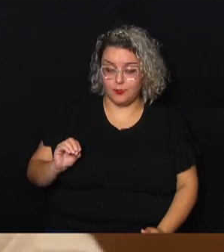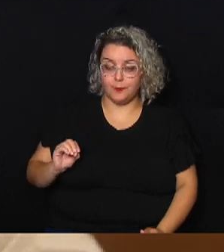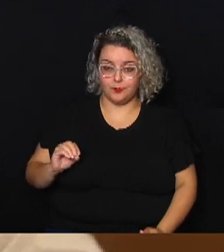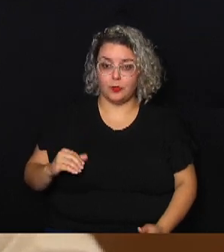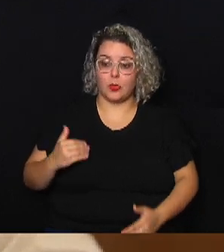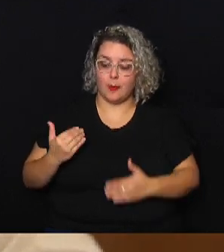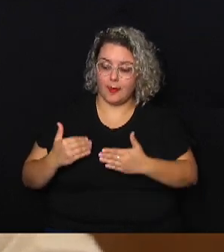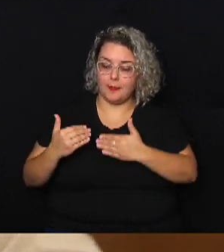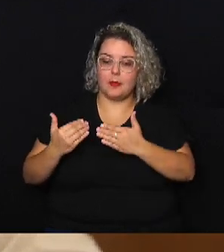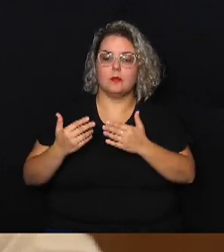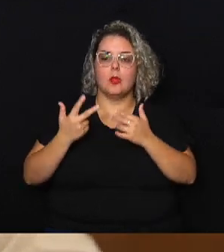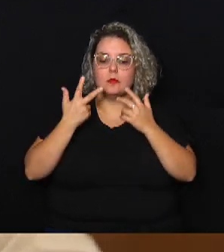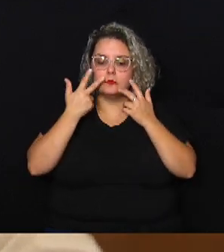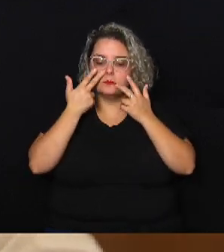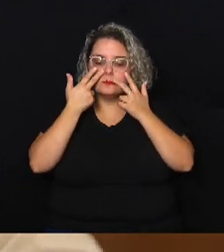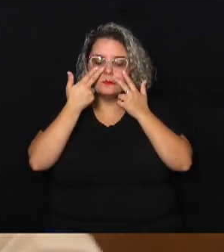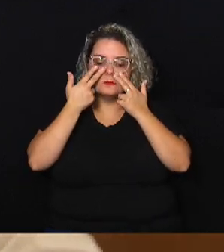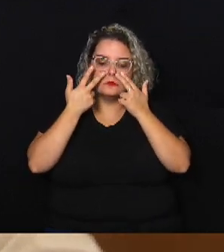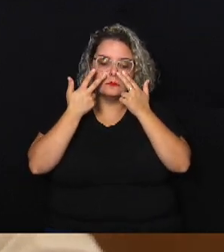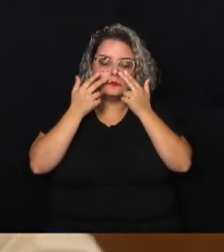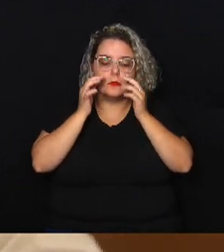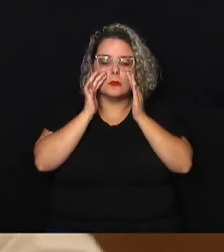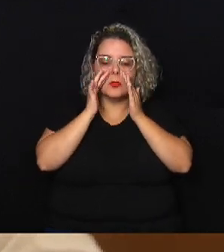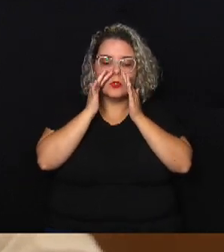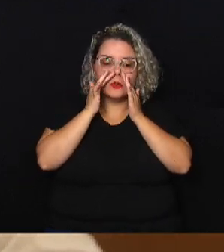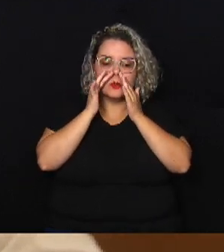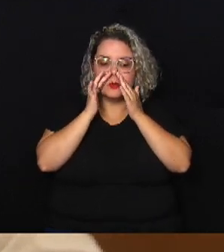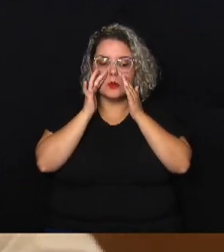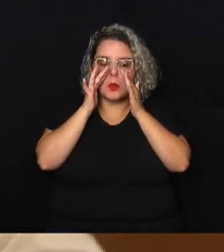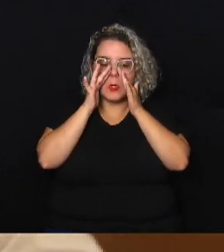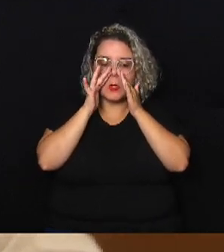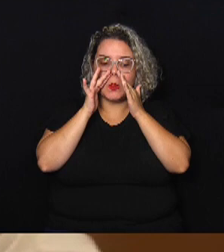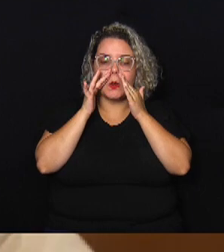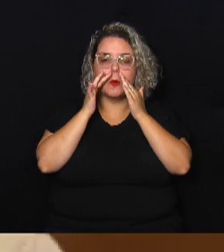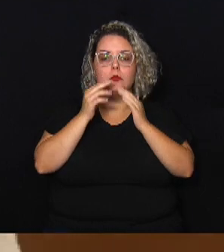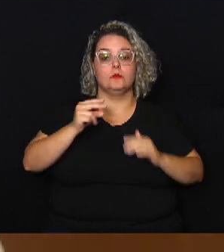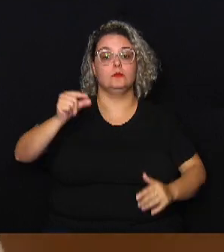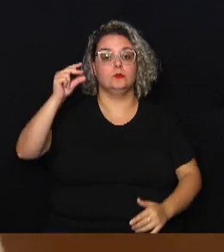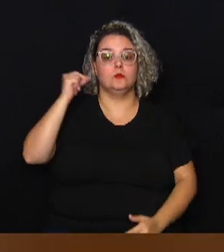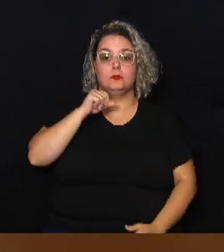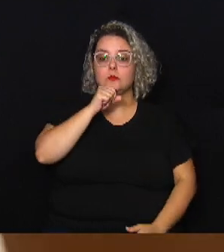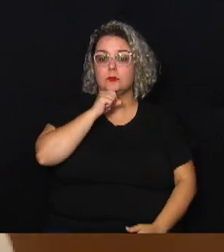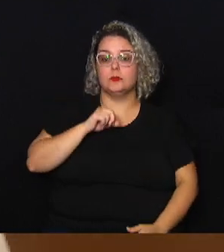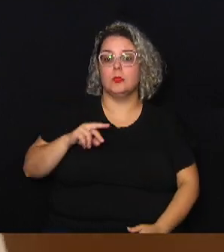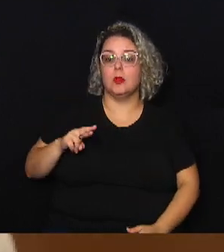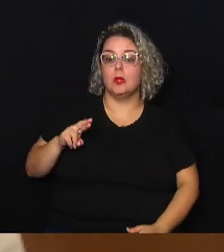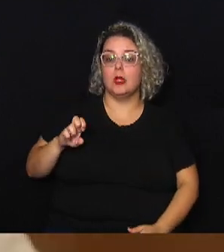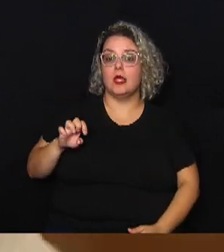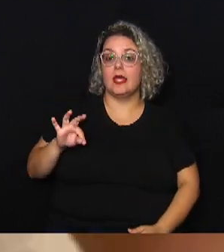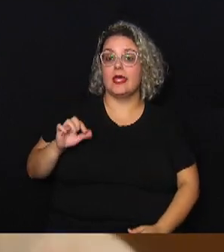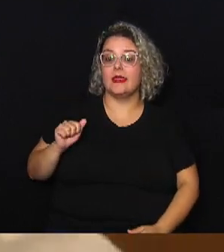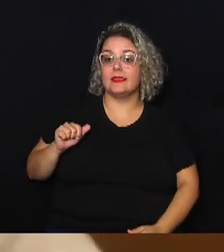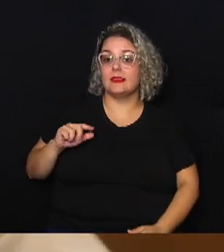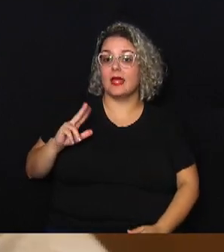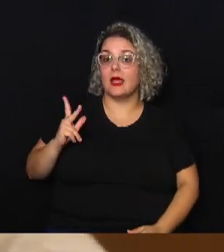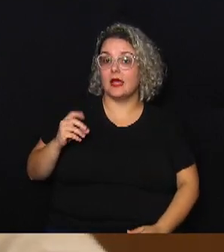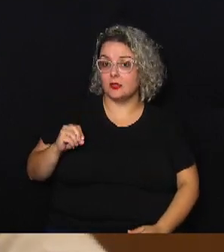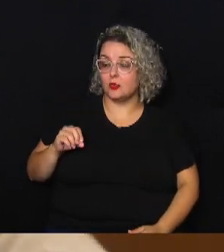por exemplo, de nariz, que é feita há muito tempo, que é conhecido como retalho indiano, em